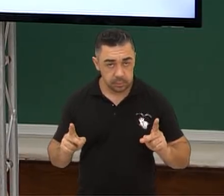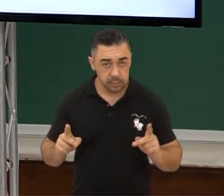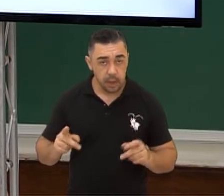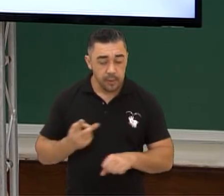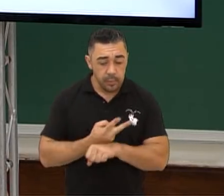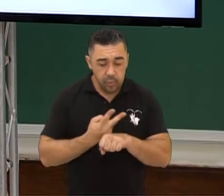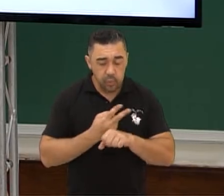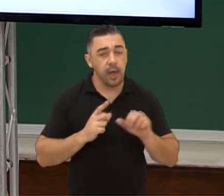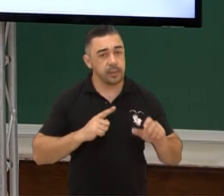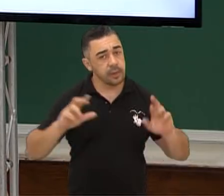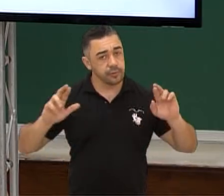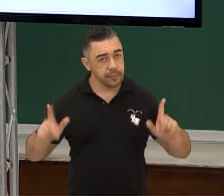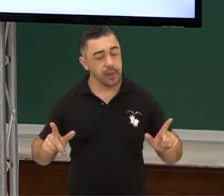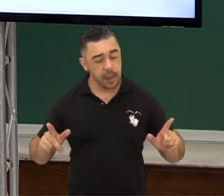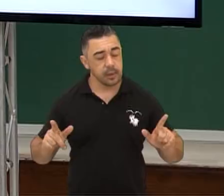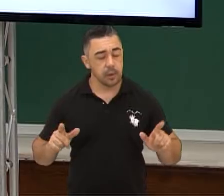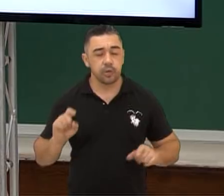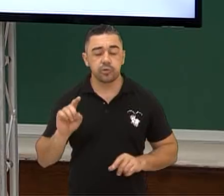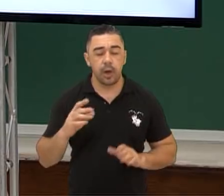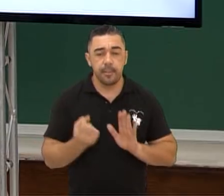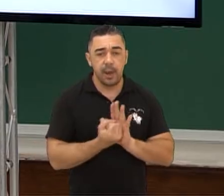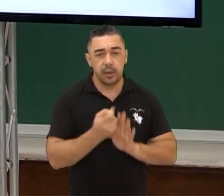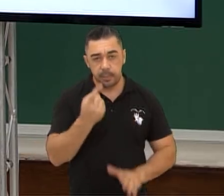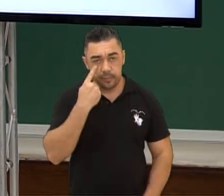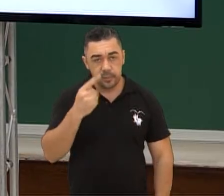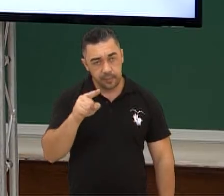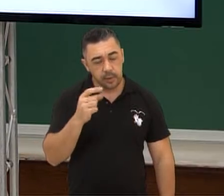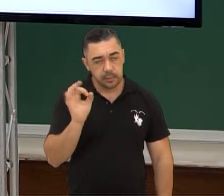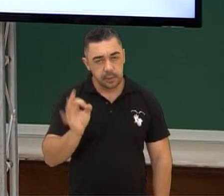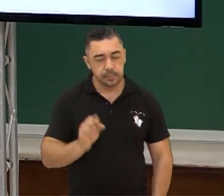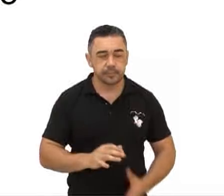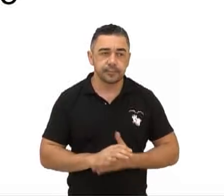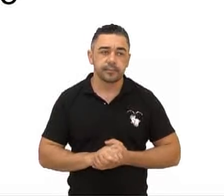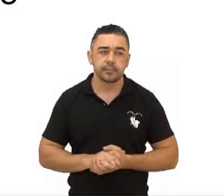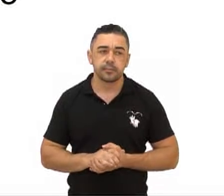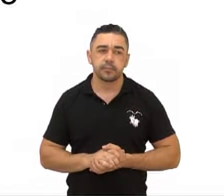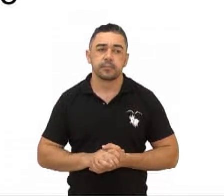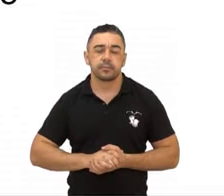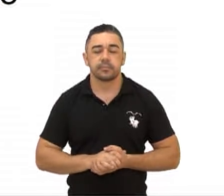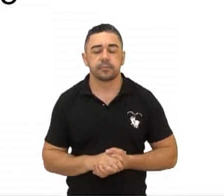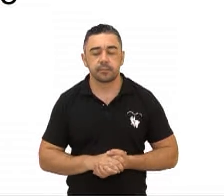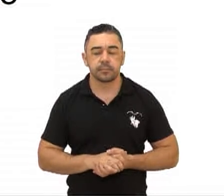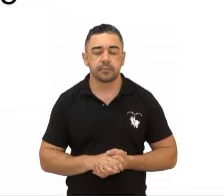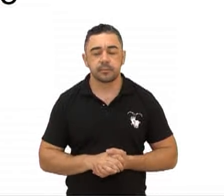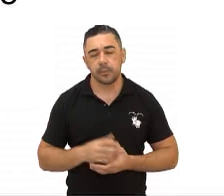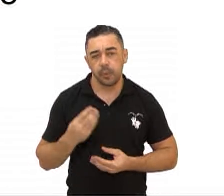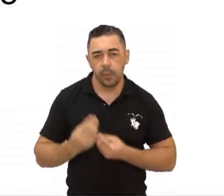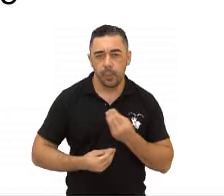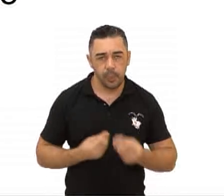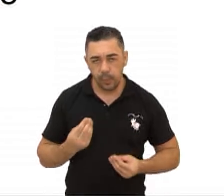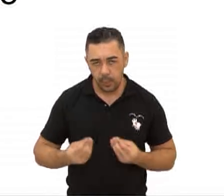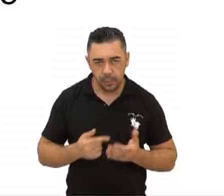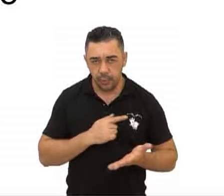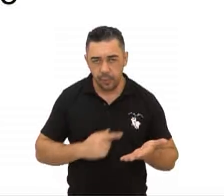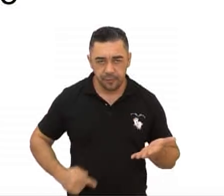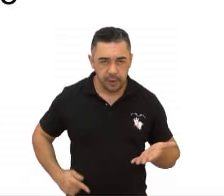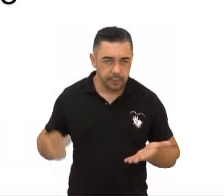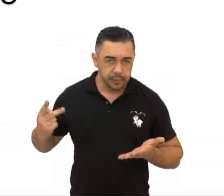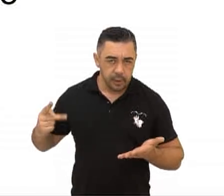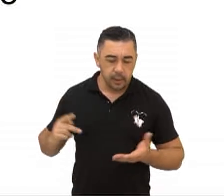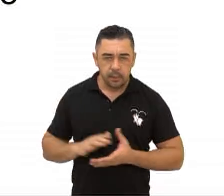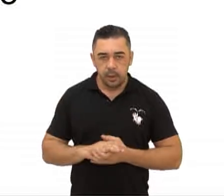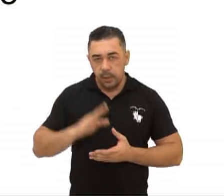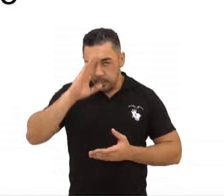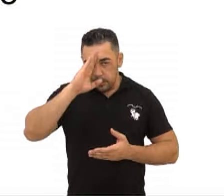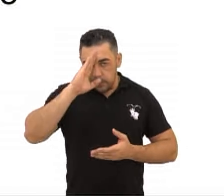ter essas pequenas diferenças. Só marquei para você ficar esperto. Então, como foi este governo dele? Os